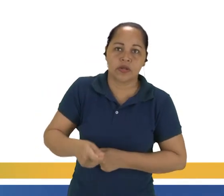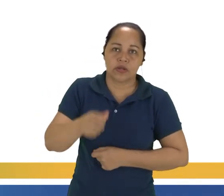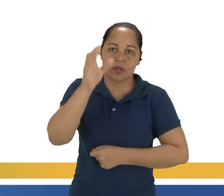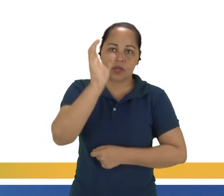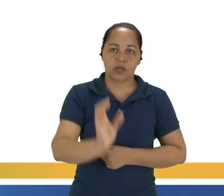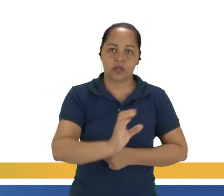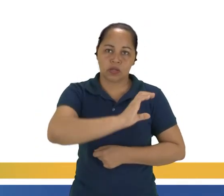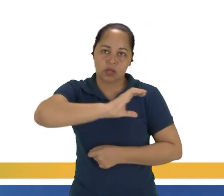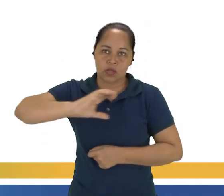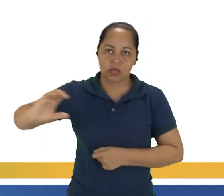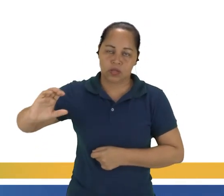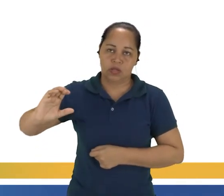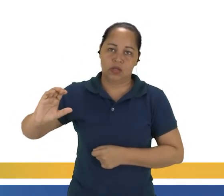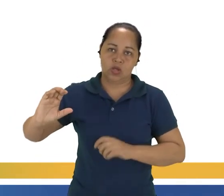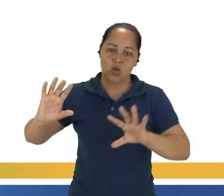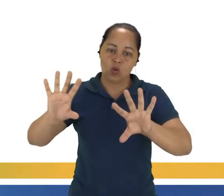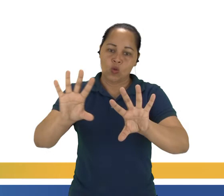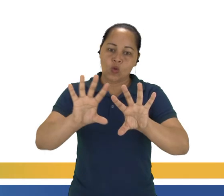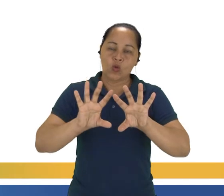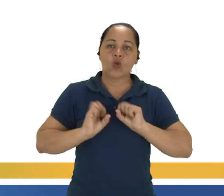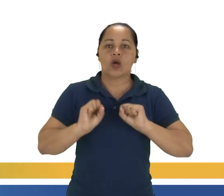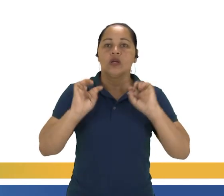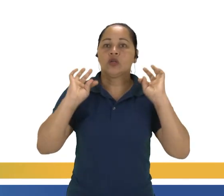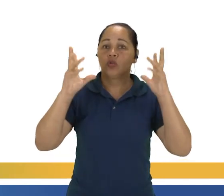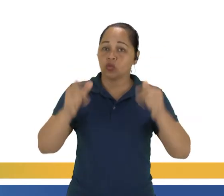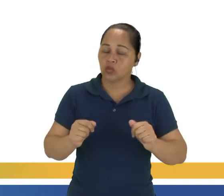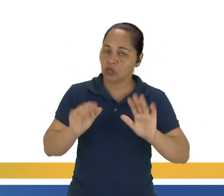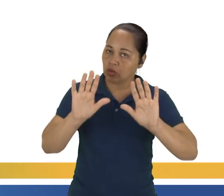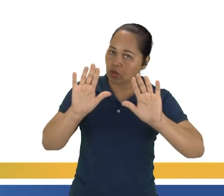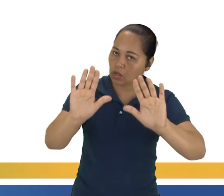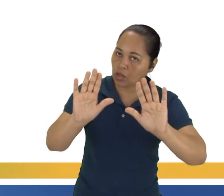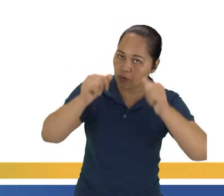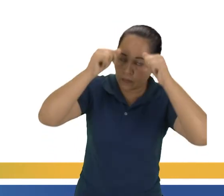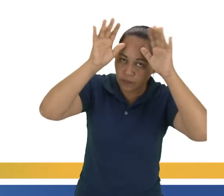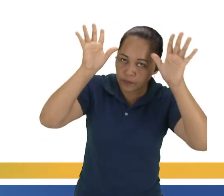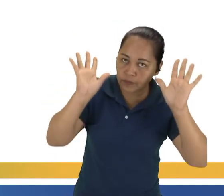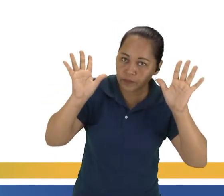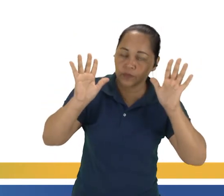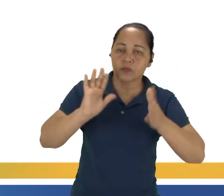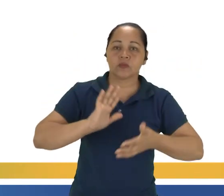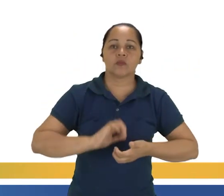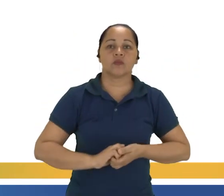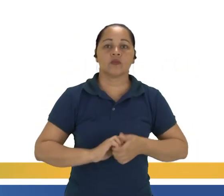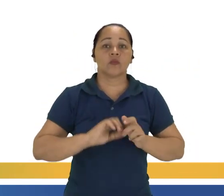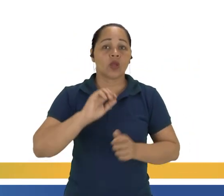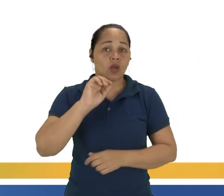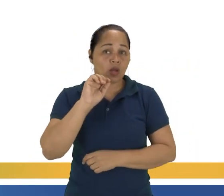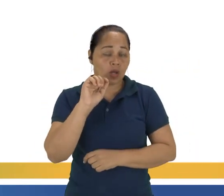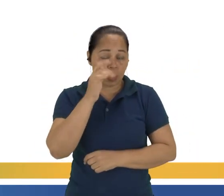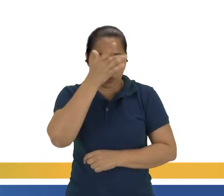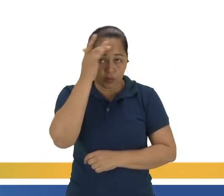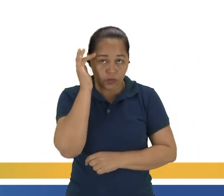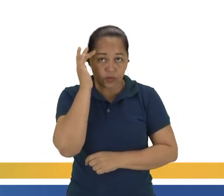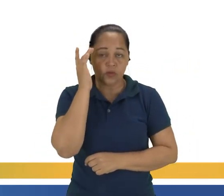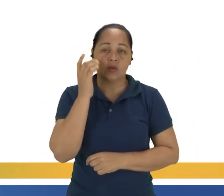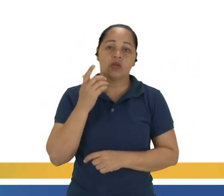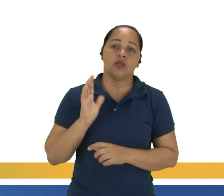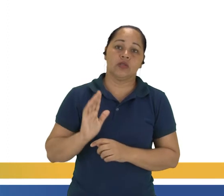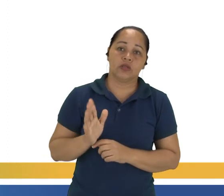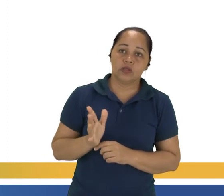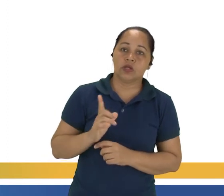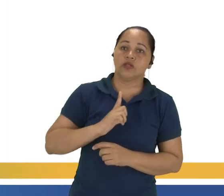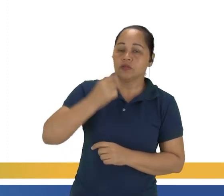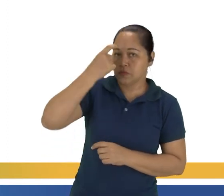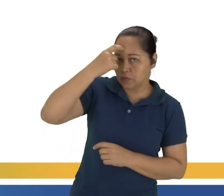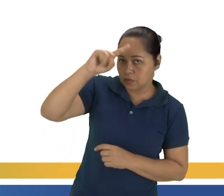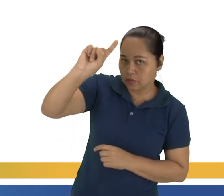em volta dos ideais catolicistas. É claro que haviam a protestante sendo construída, haviam os novos